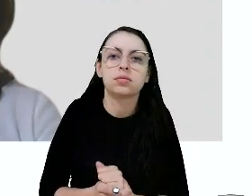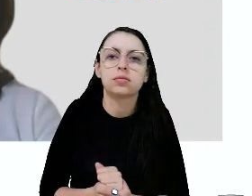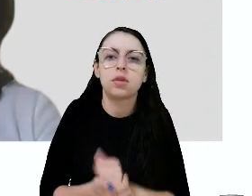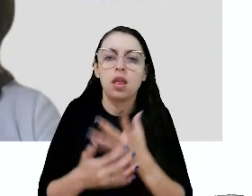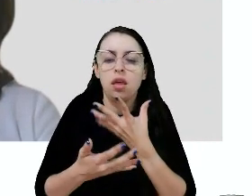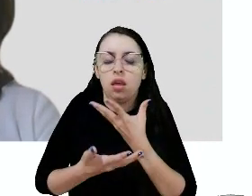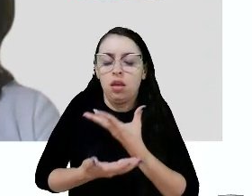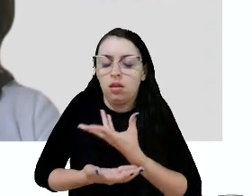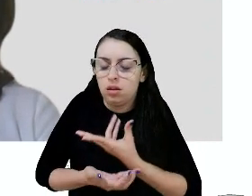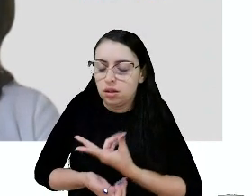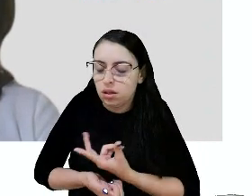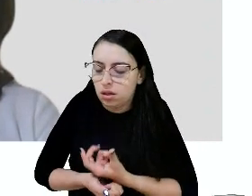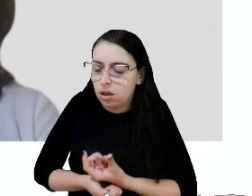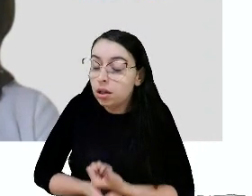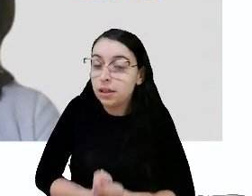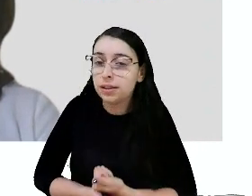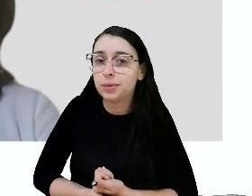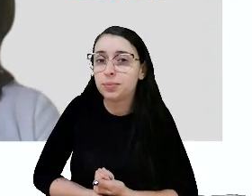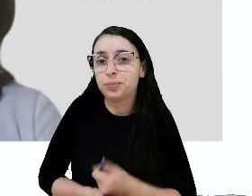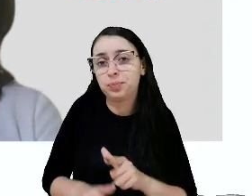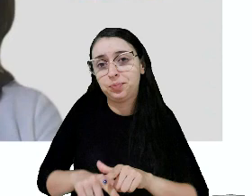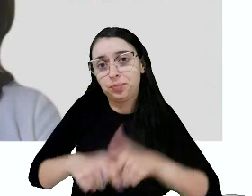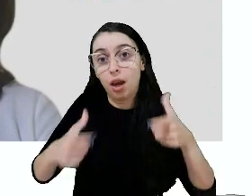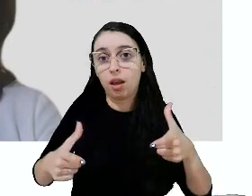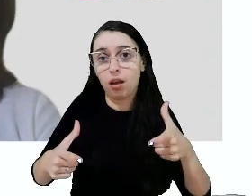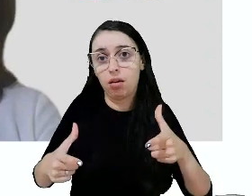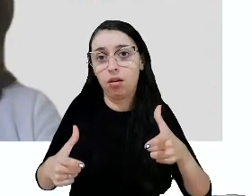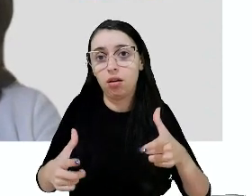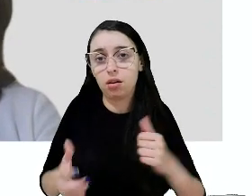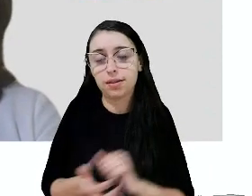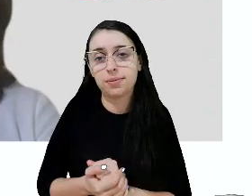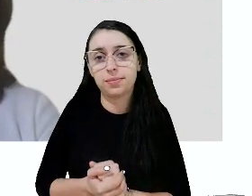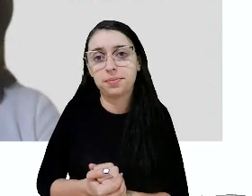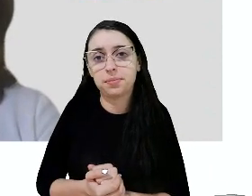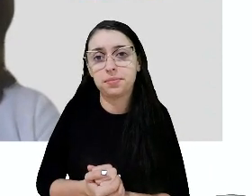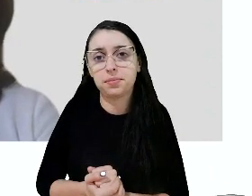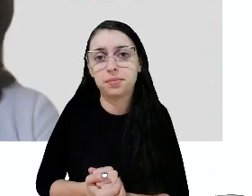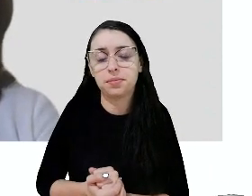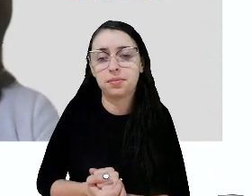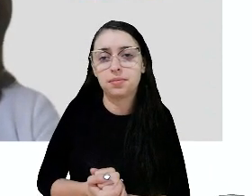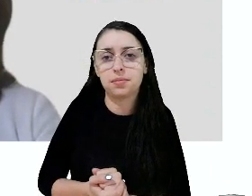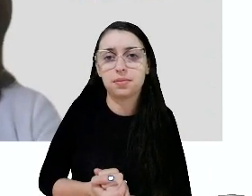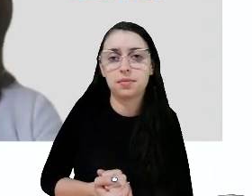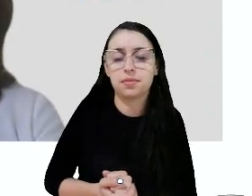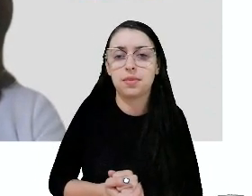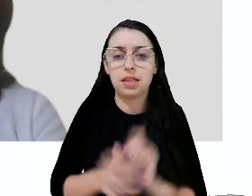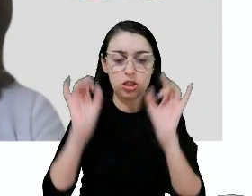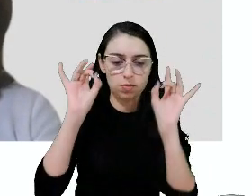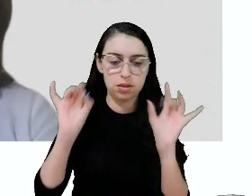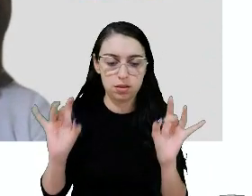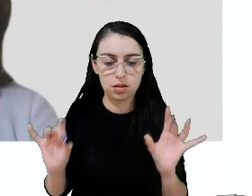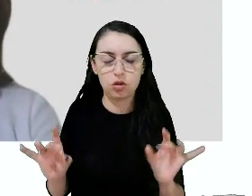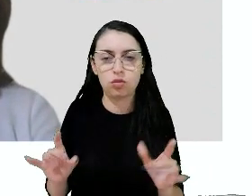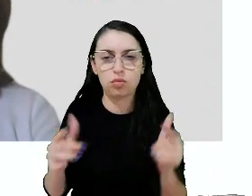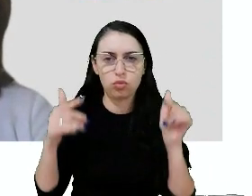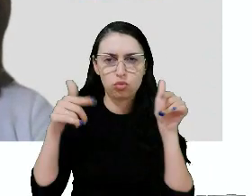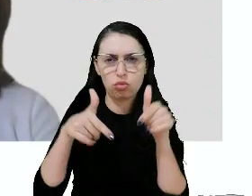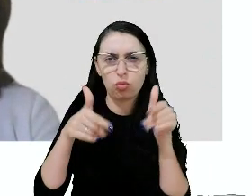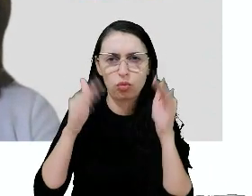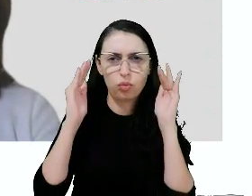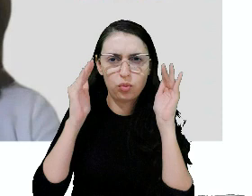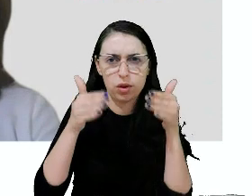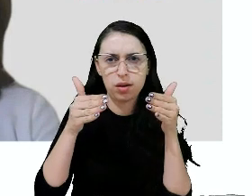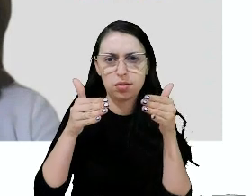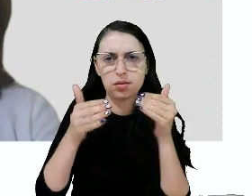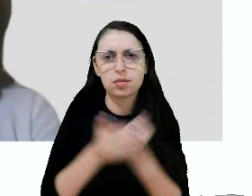um cansaço muito maior, tá? Muito especialmente em